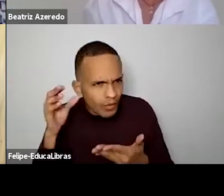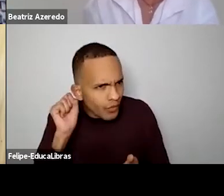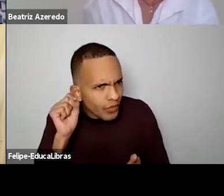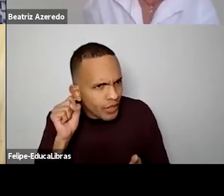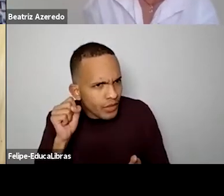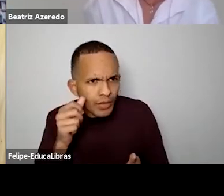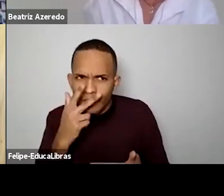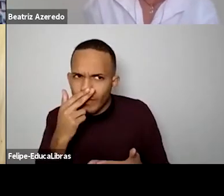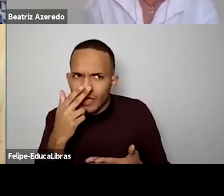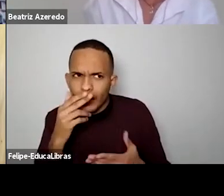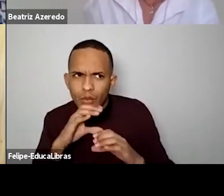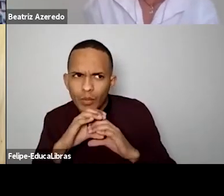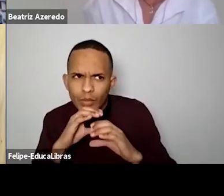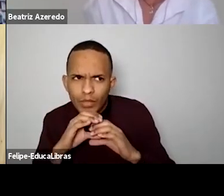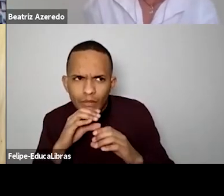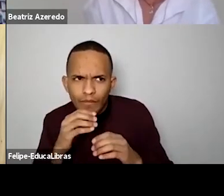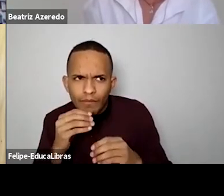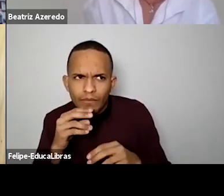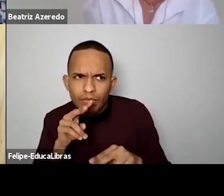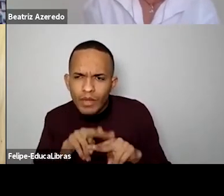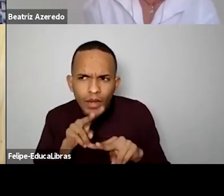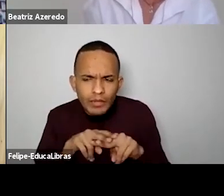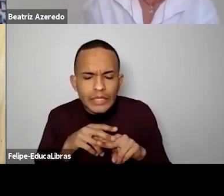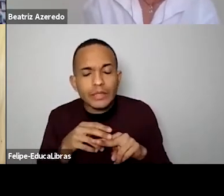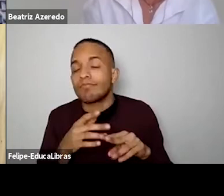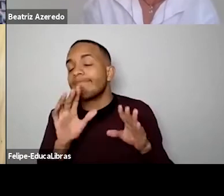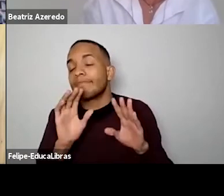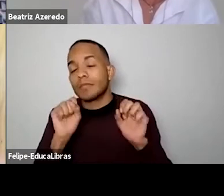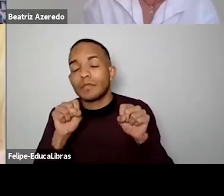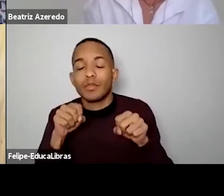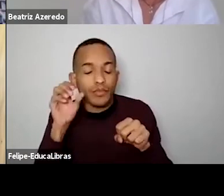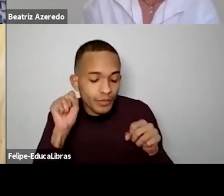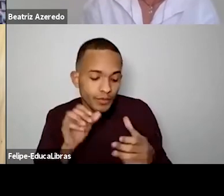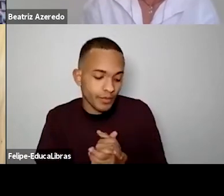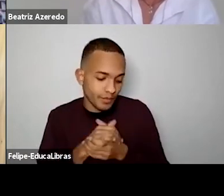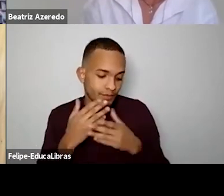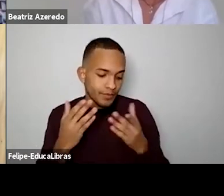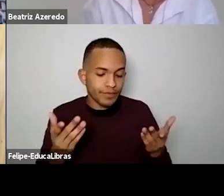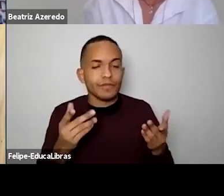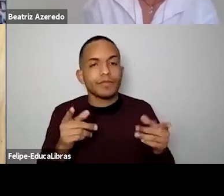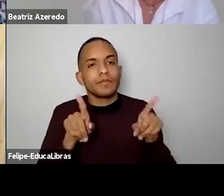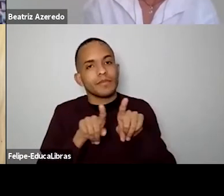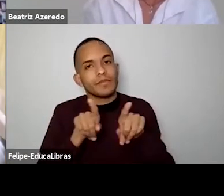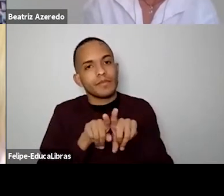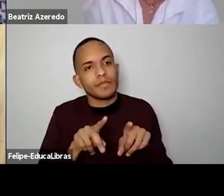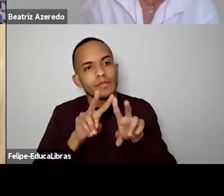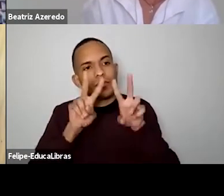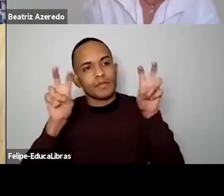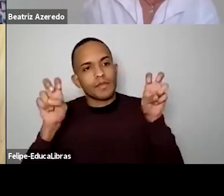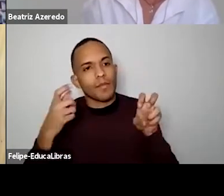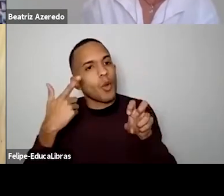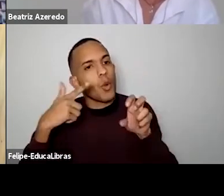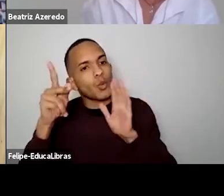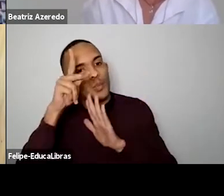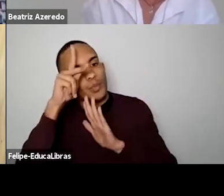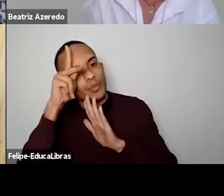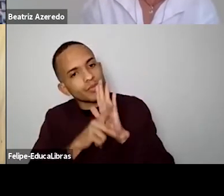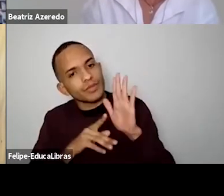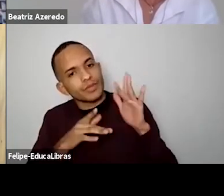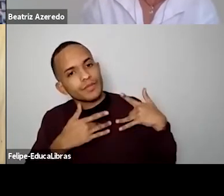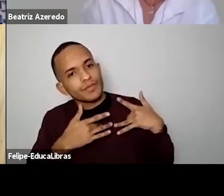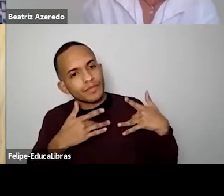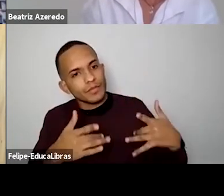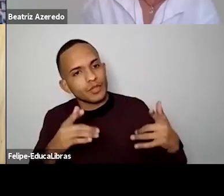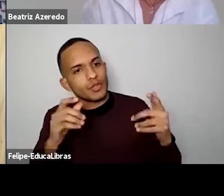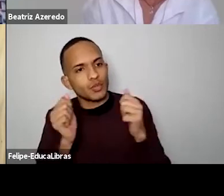comunicação estável. Então, E por um outro lado, dentro de um outro projeto, que foi uma iniciativa minha junto com